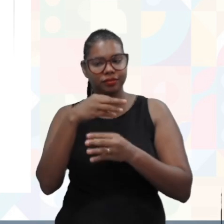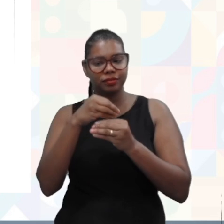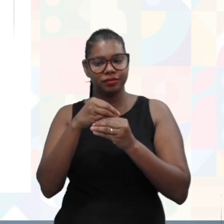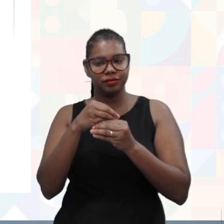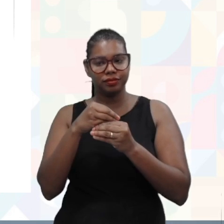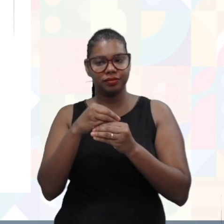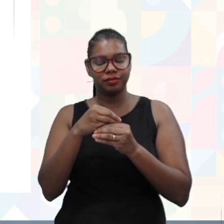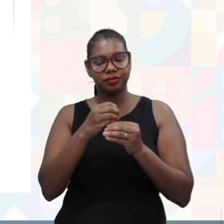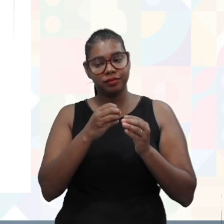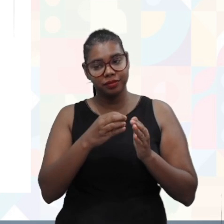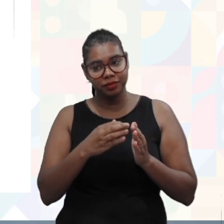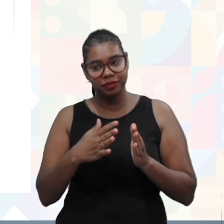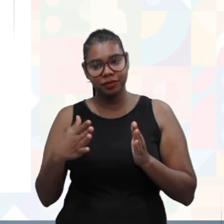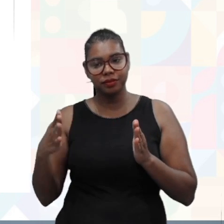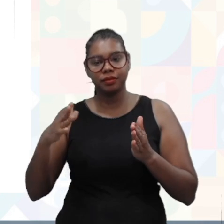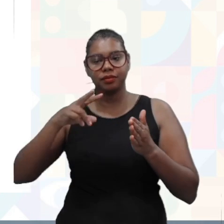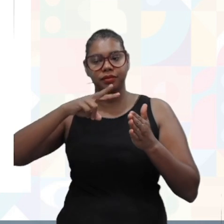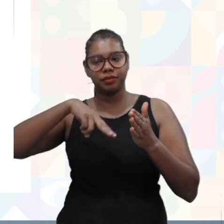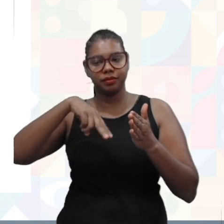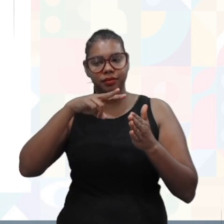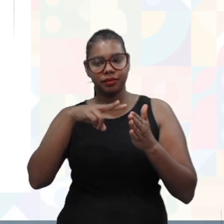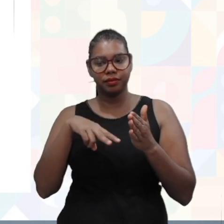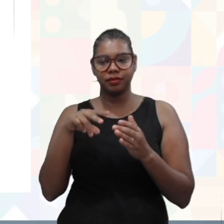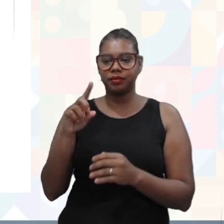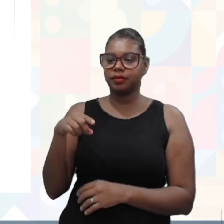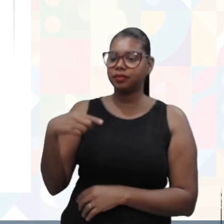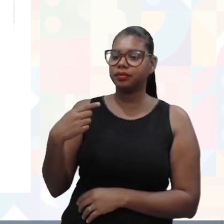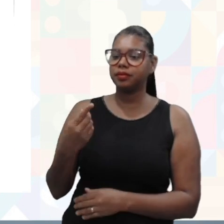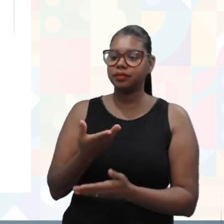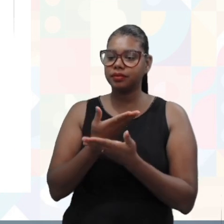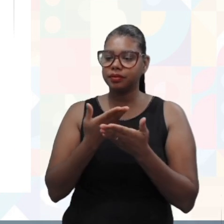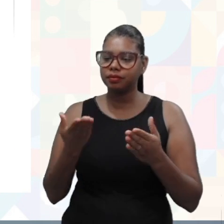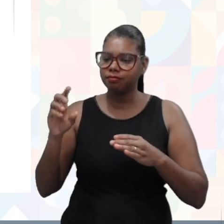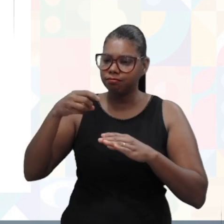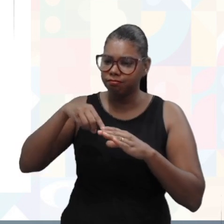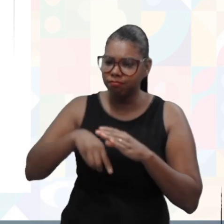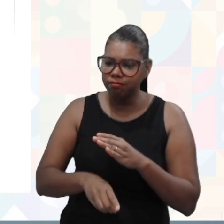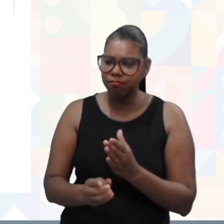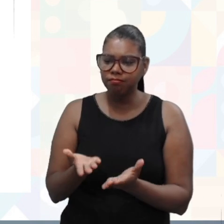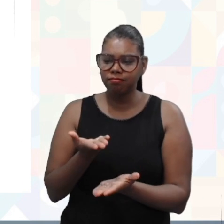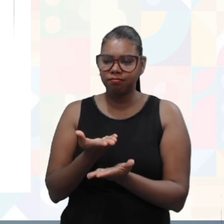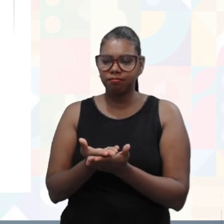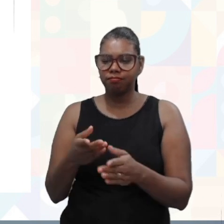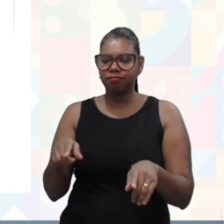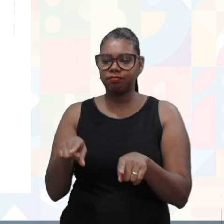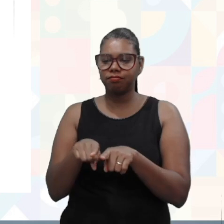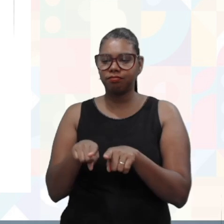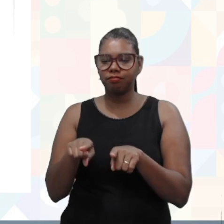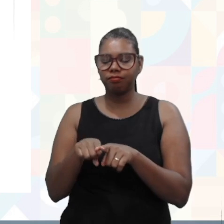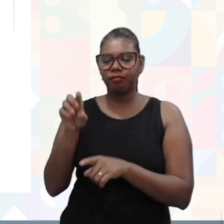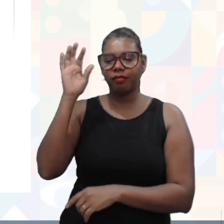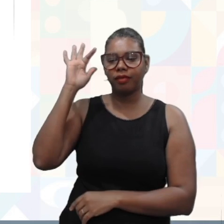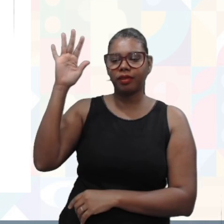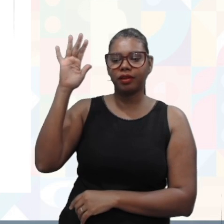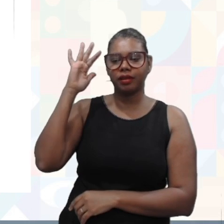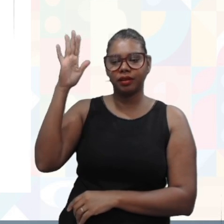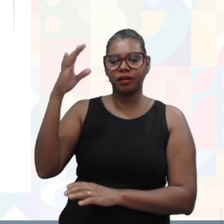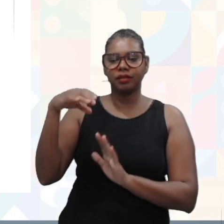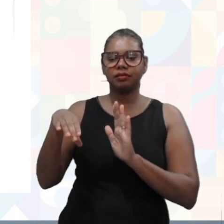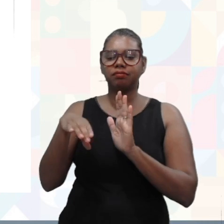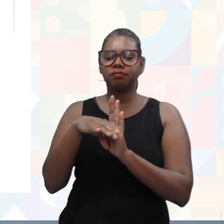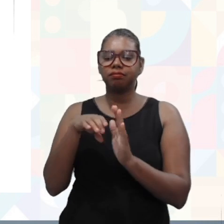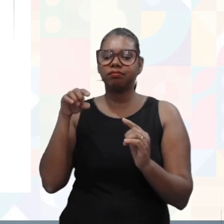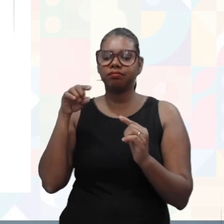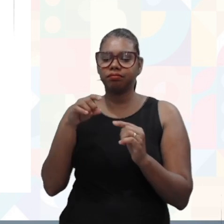gente, a partir dessa leitura, depois vocês podem aprofundar também essa reflexão sobre esses conceitos que a gente